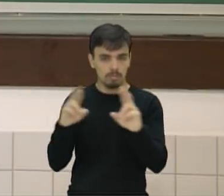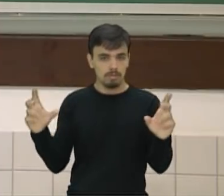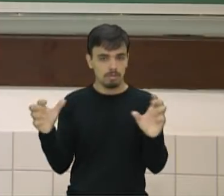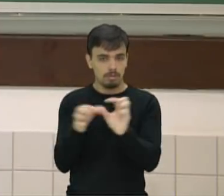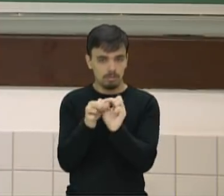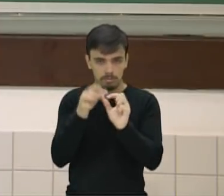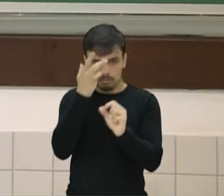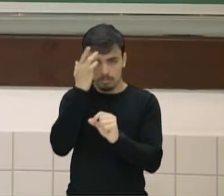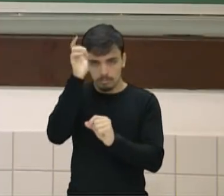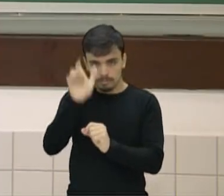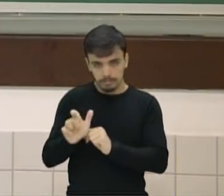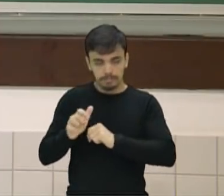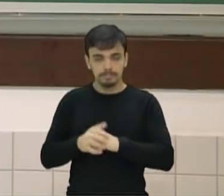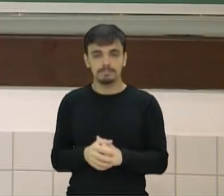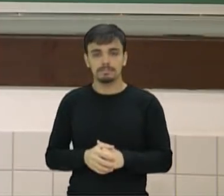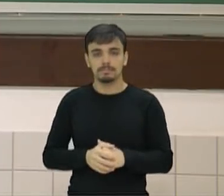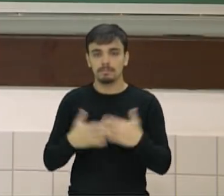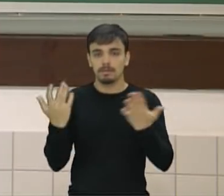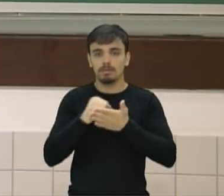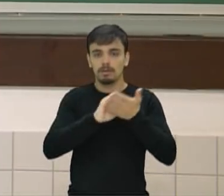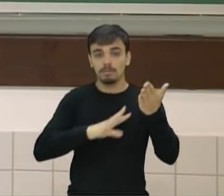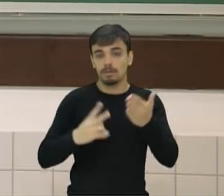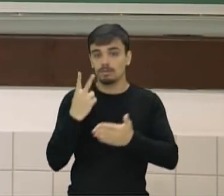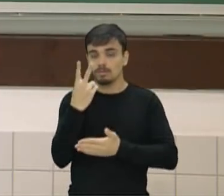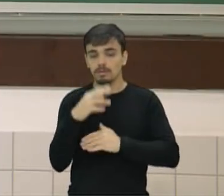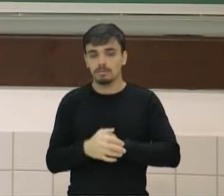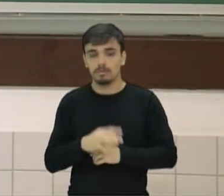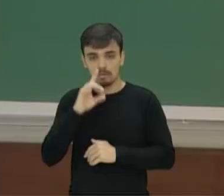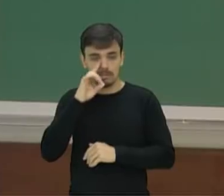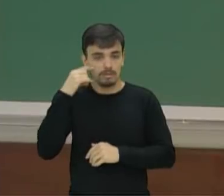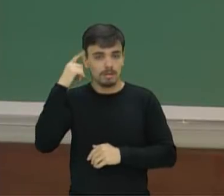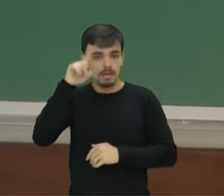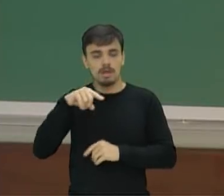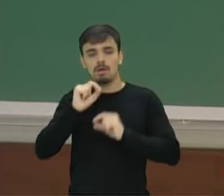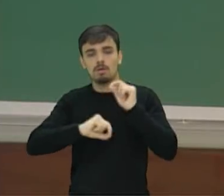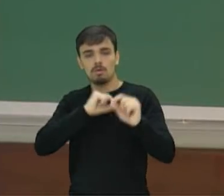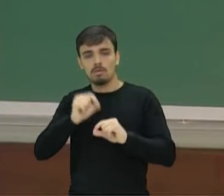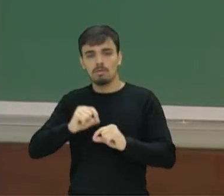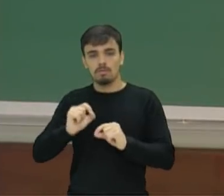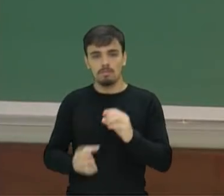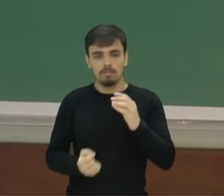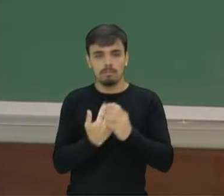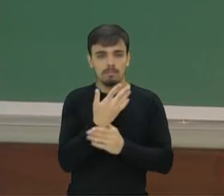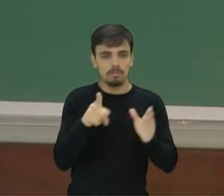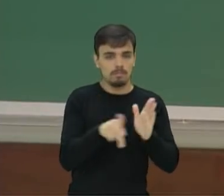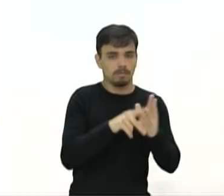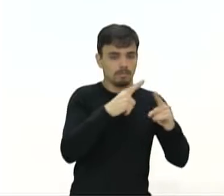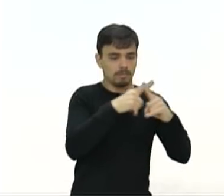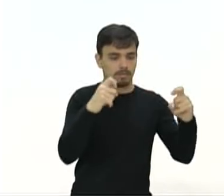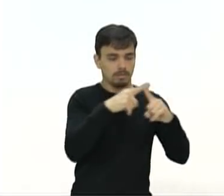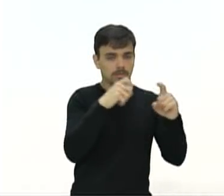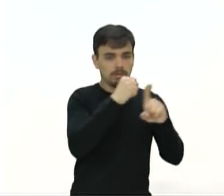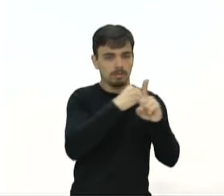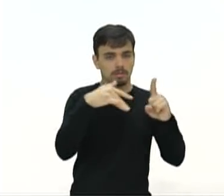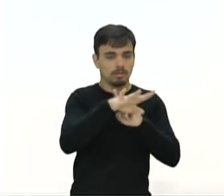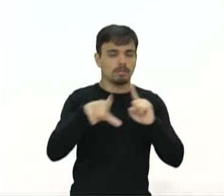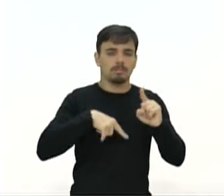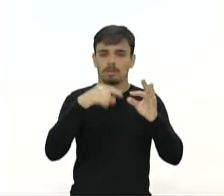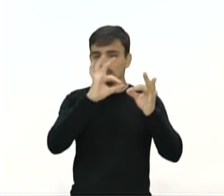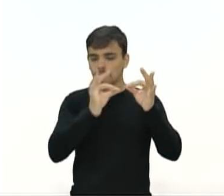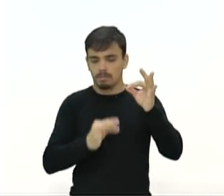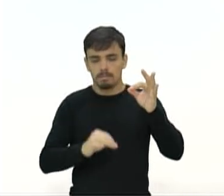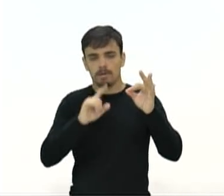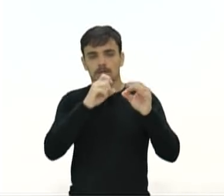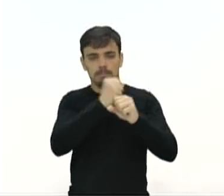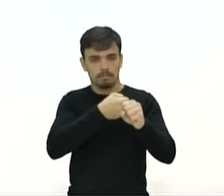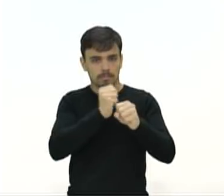pessoas. Atividade 2. Durkheim é considerado um dos fundadores das ciências sociais e entre as suas diversas